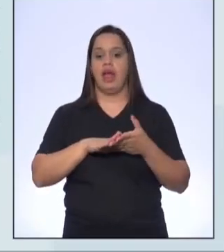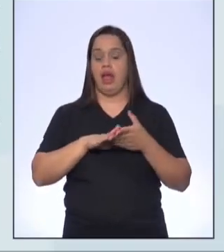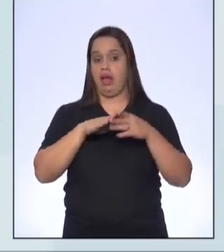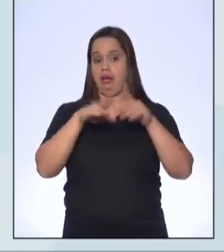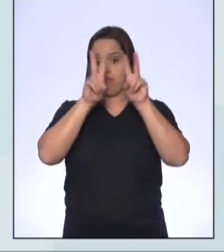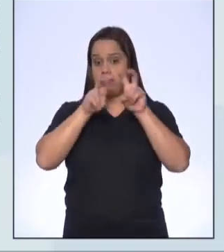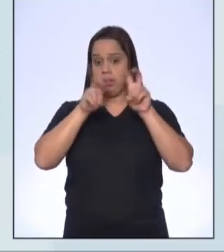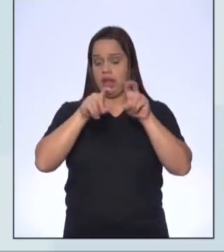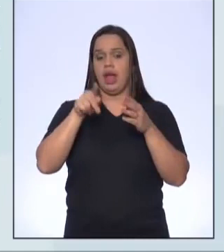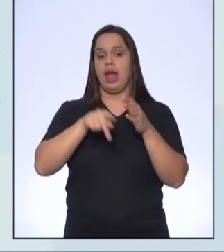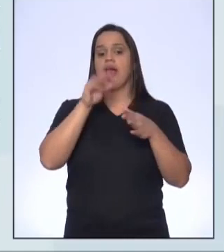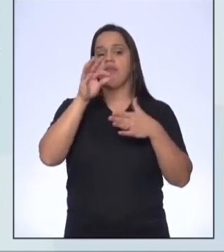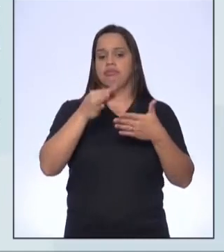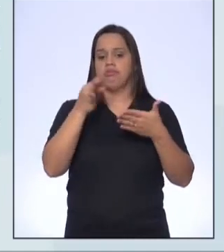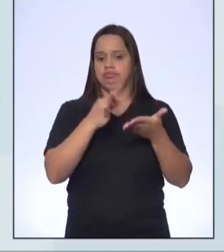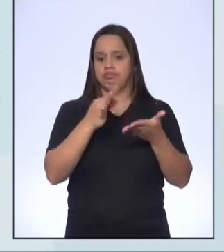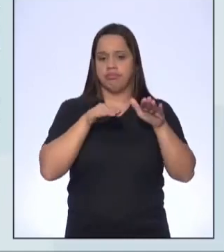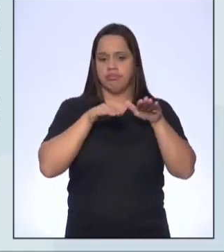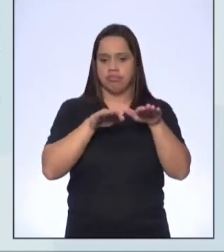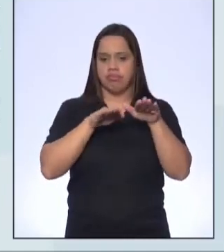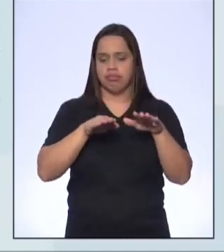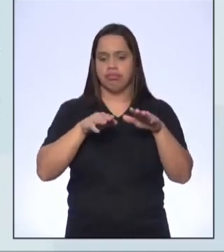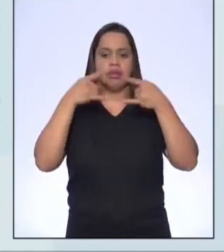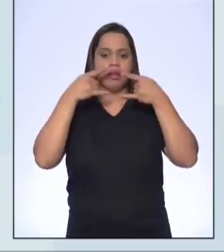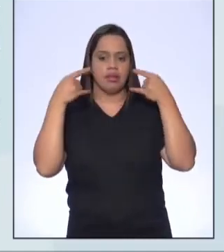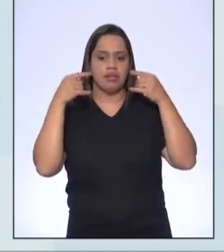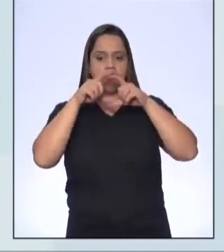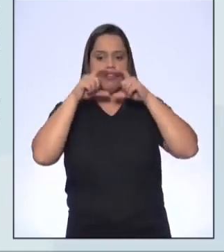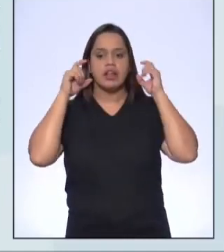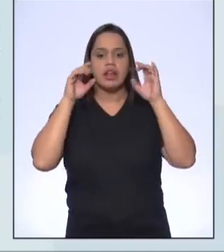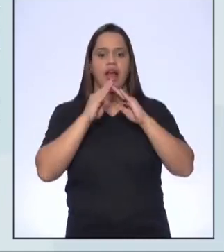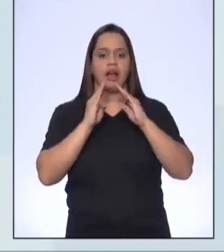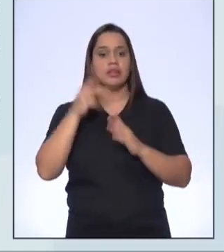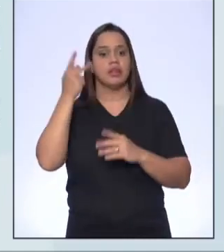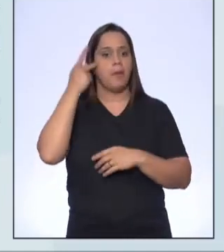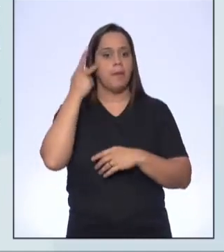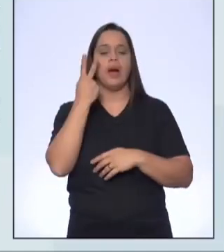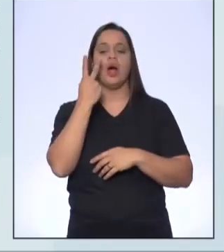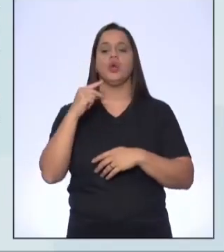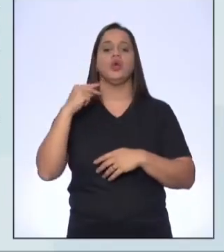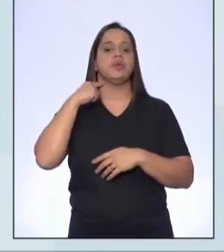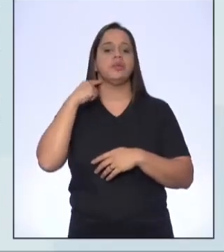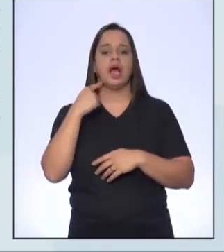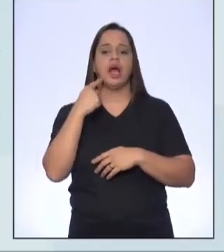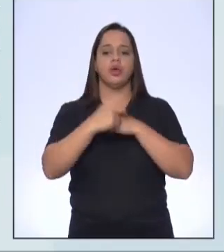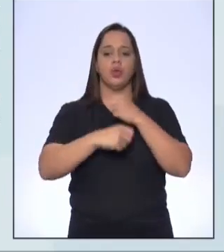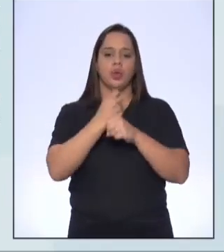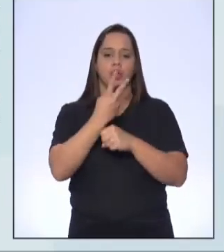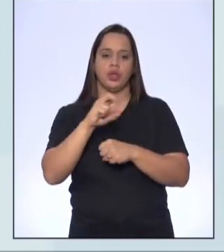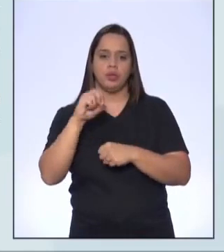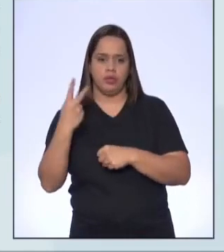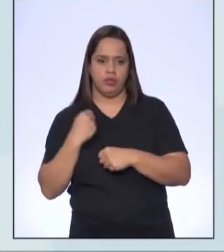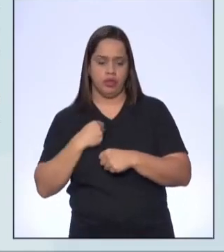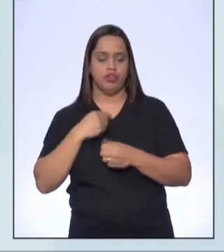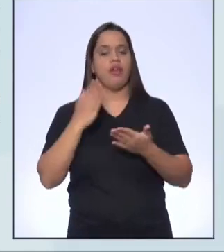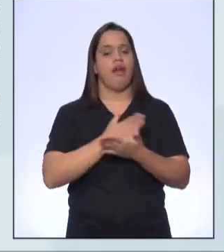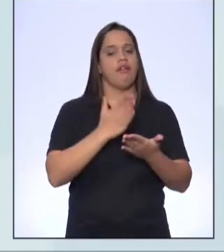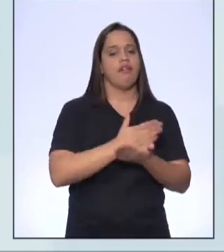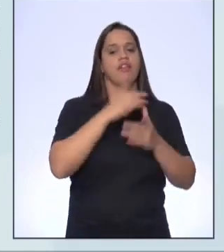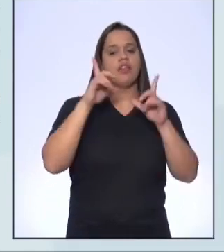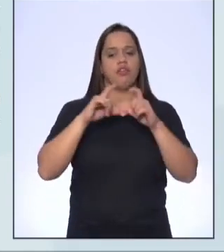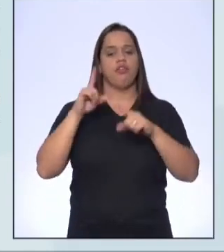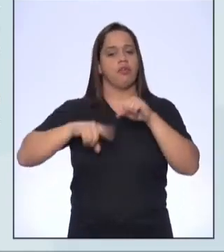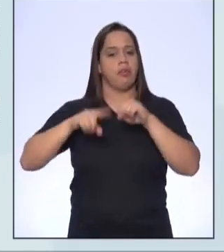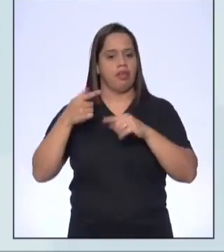máscaras caseiras. Vamos lá. São Paulo, 2 de maio de 2020. A revista Fotomatéria. Prezados, li a fotoreportagem realizada